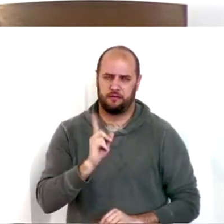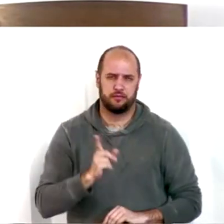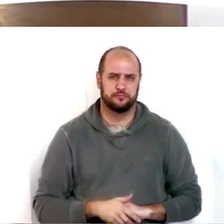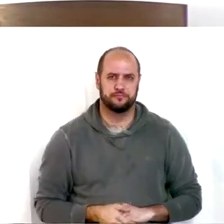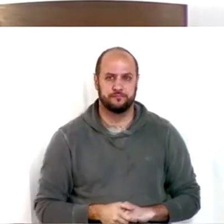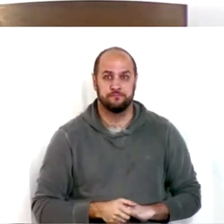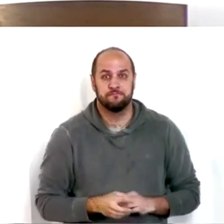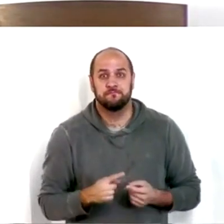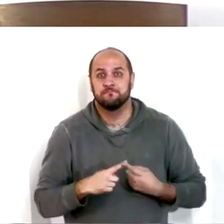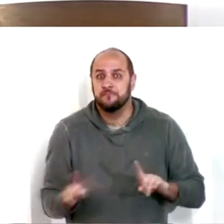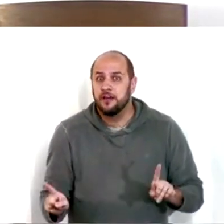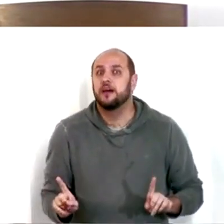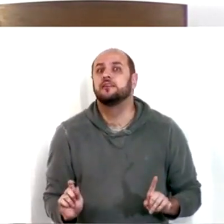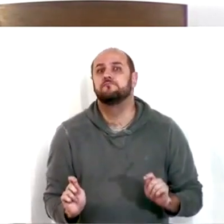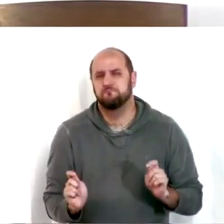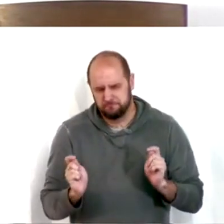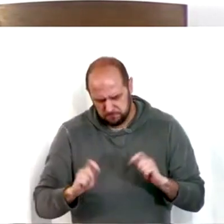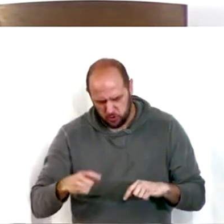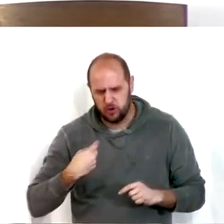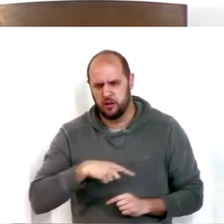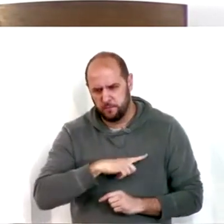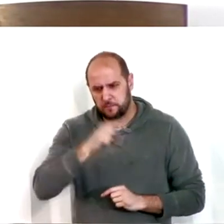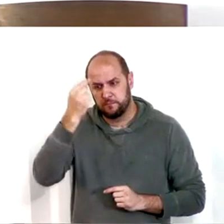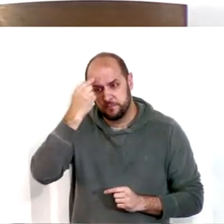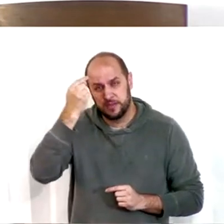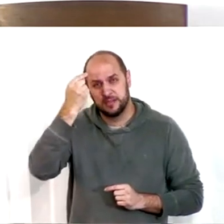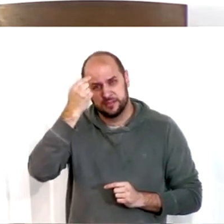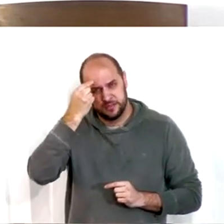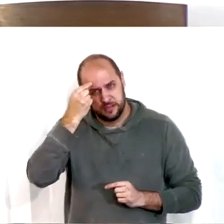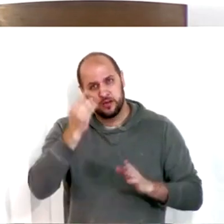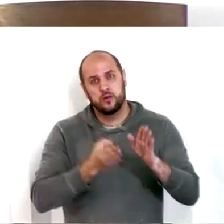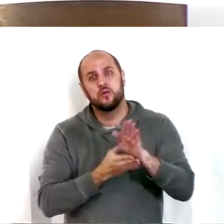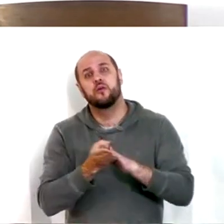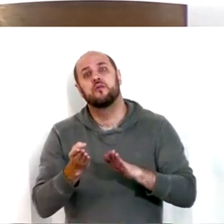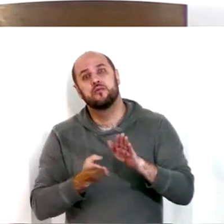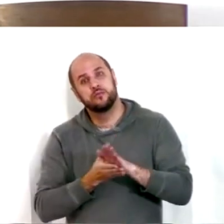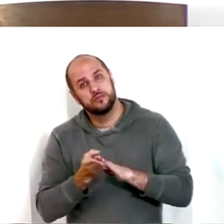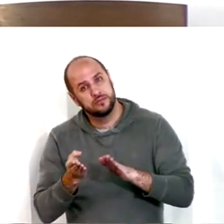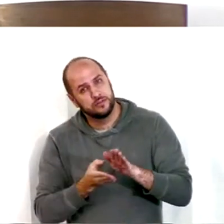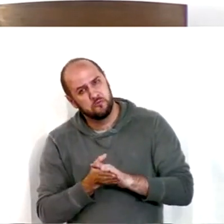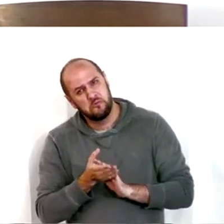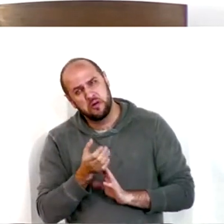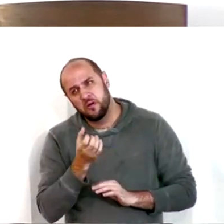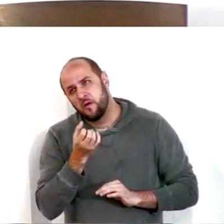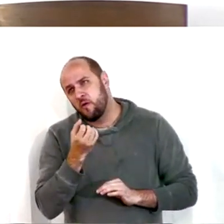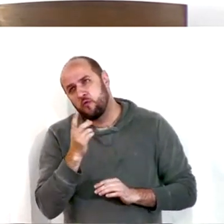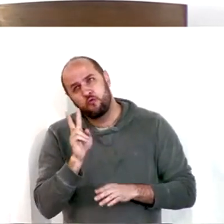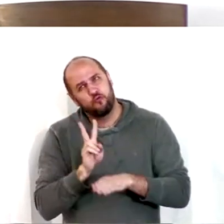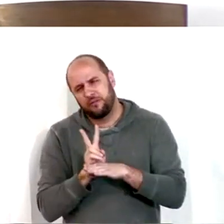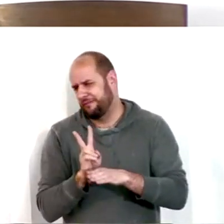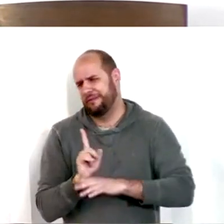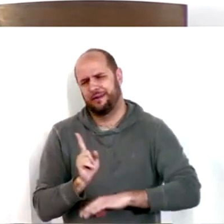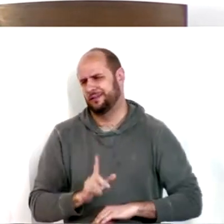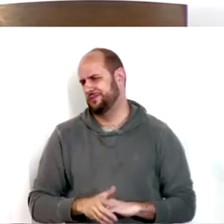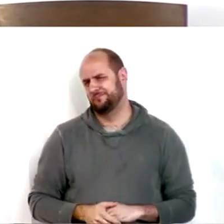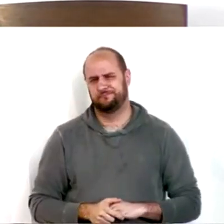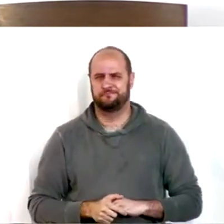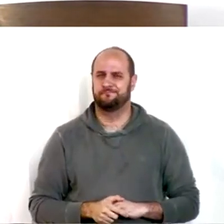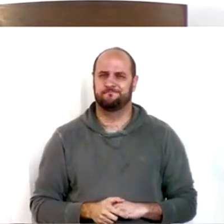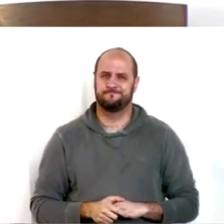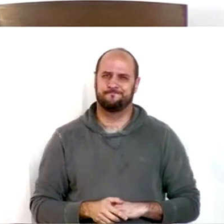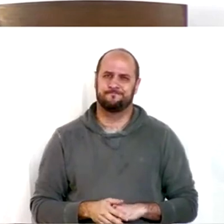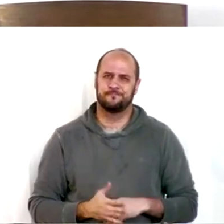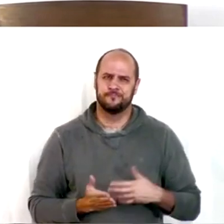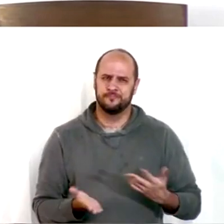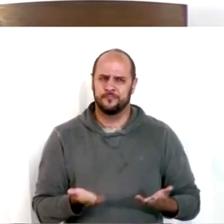O fato é que podemos chegar à conclusão que os seus conselhos não foram prudentes. O